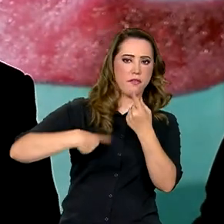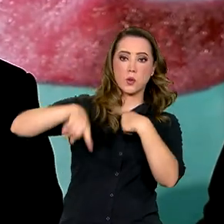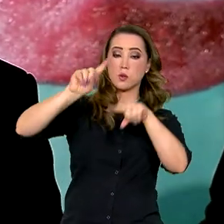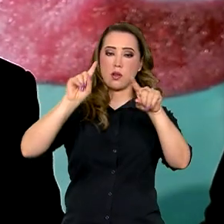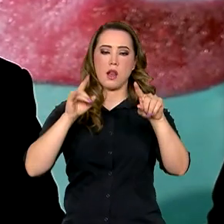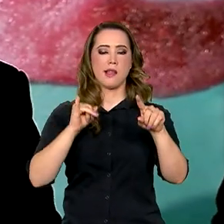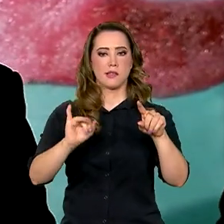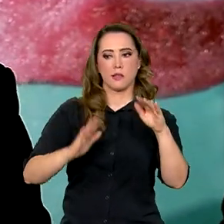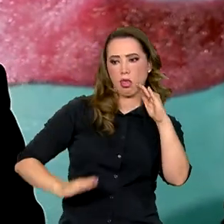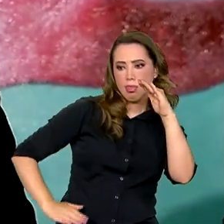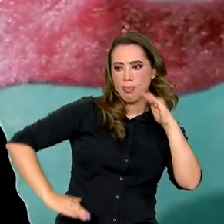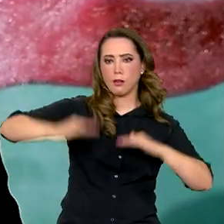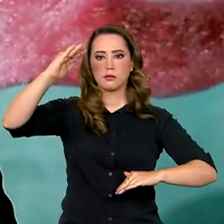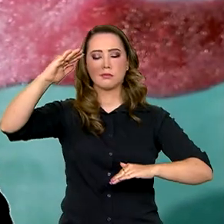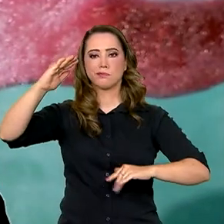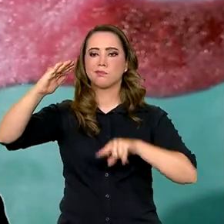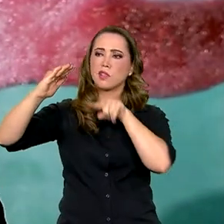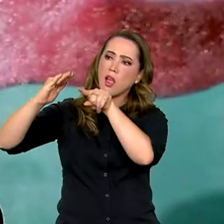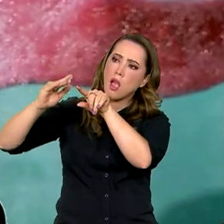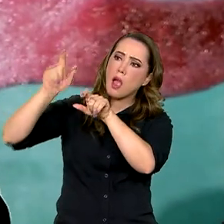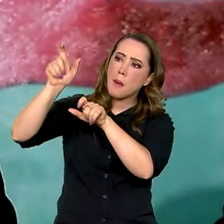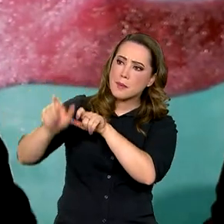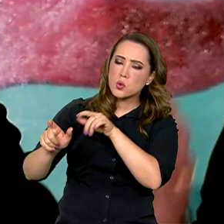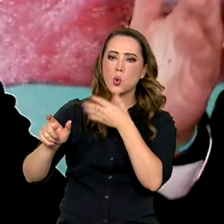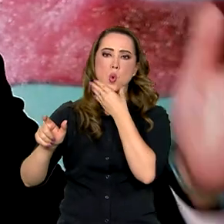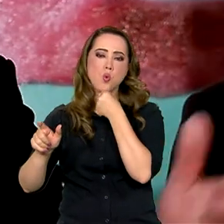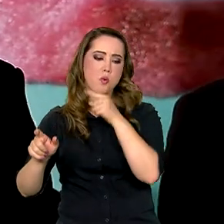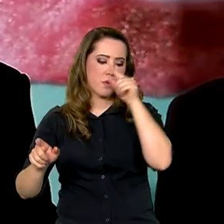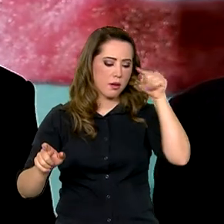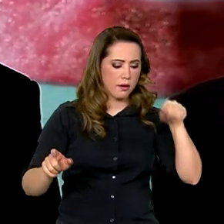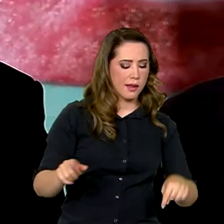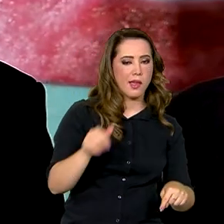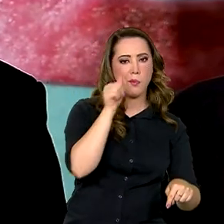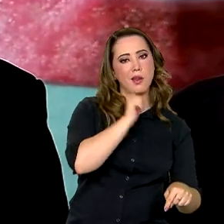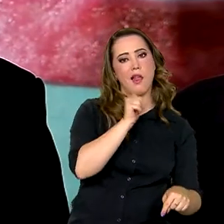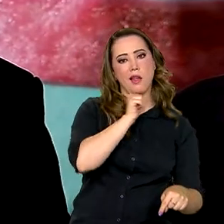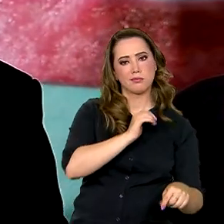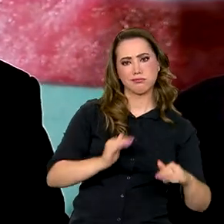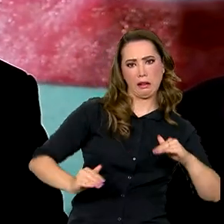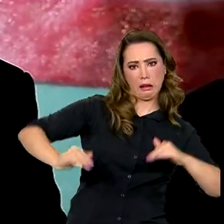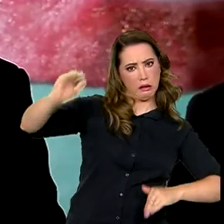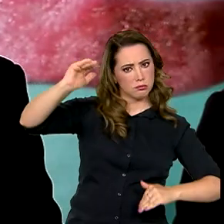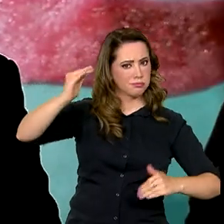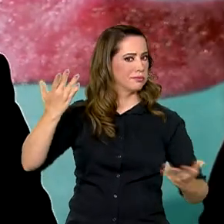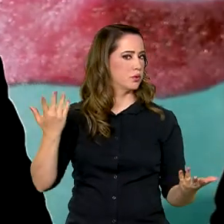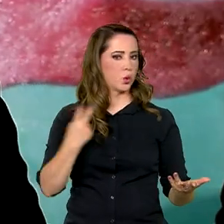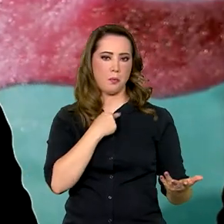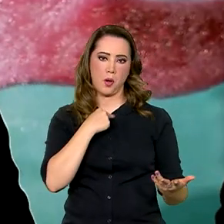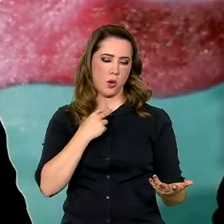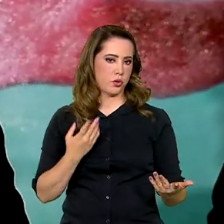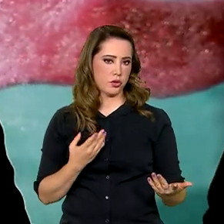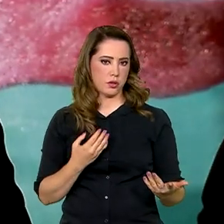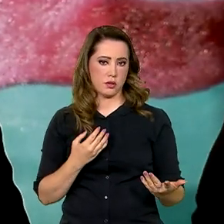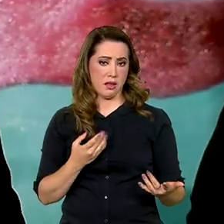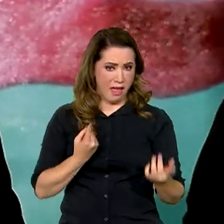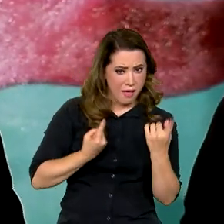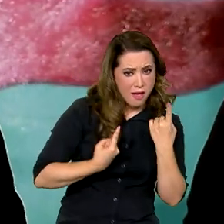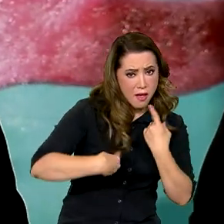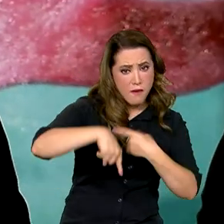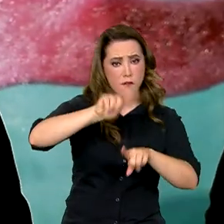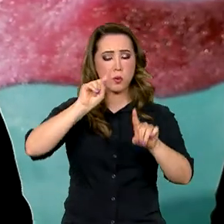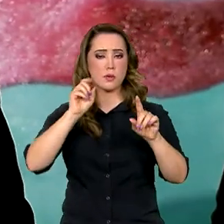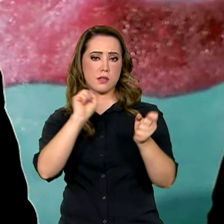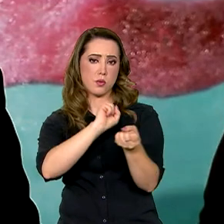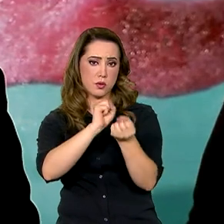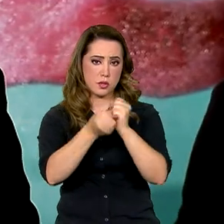disparidade entre o tratamento dos esportista masculino e da esportista feminino não podemos falar de uma revolução esportiva no